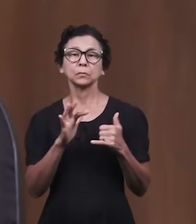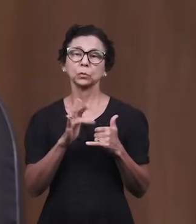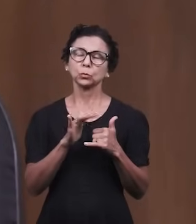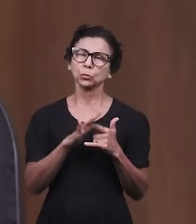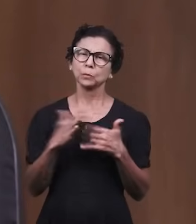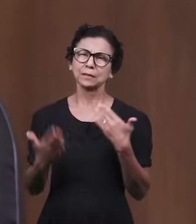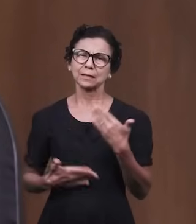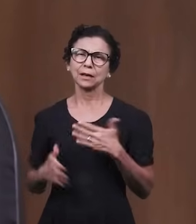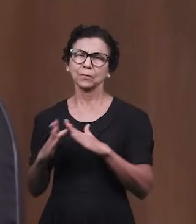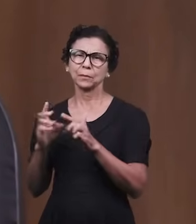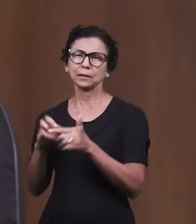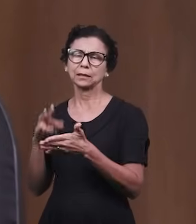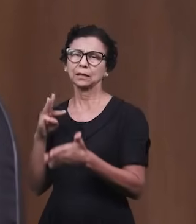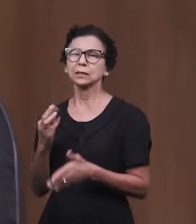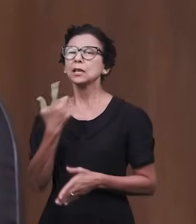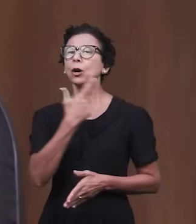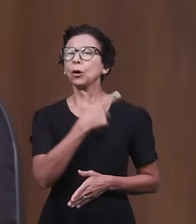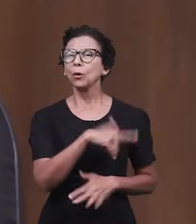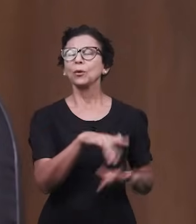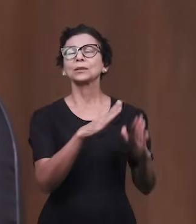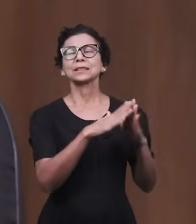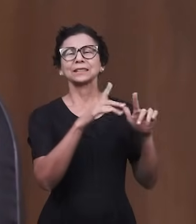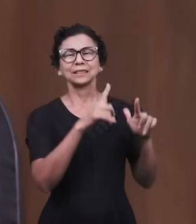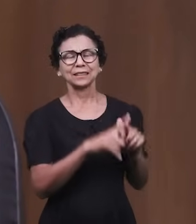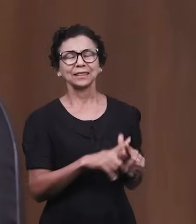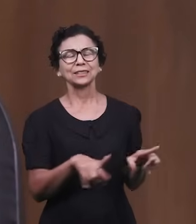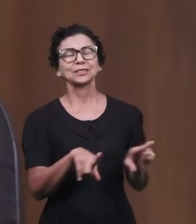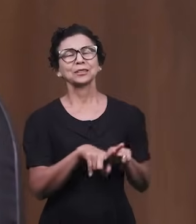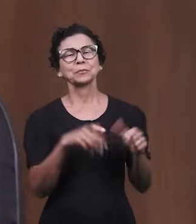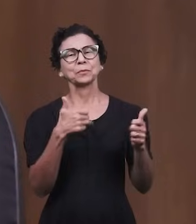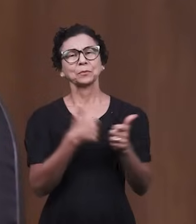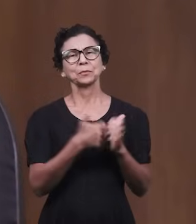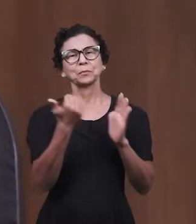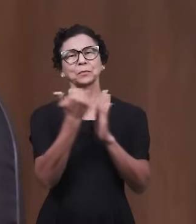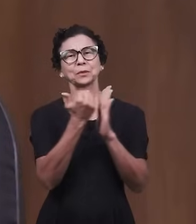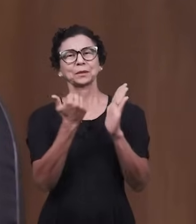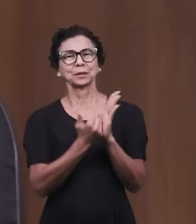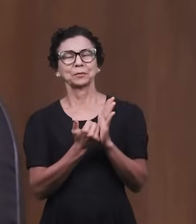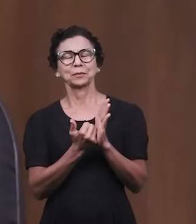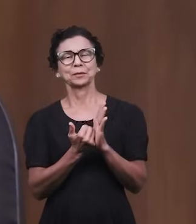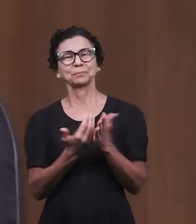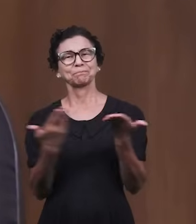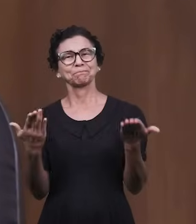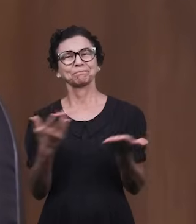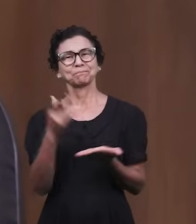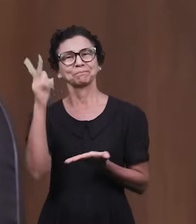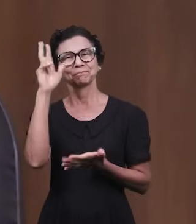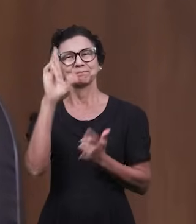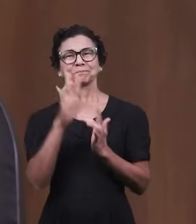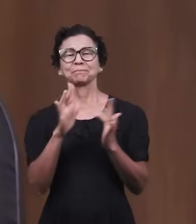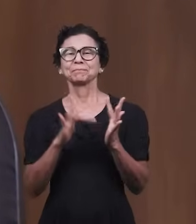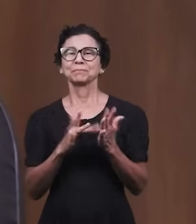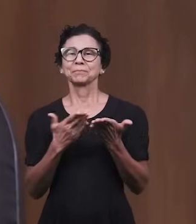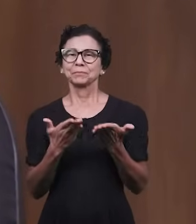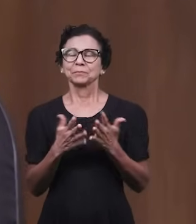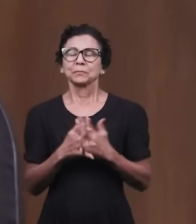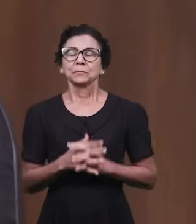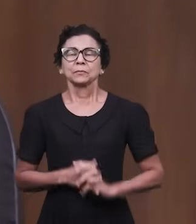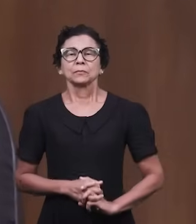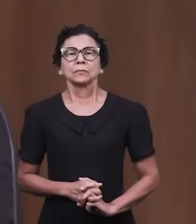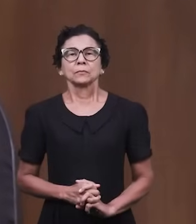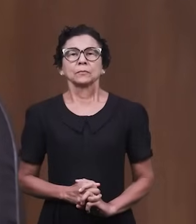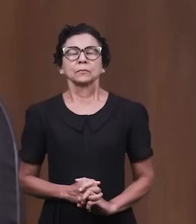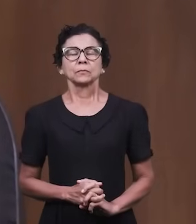e até outros irmãos também que participam conosco assistindo os nossos programas. A todos, a paz do Senhor. Nós estamos